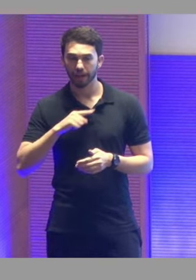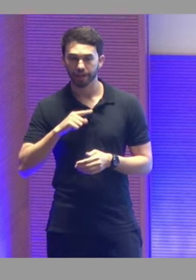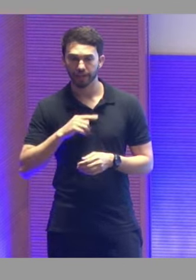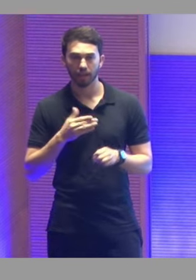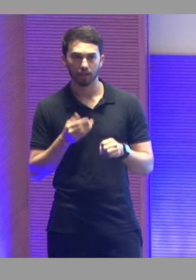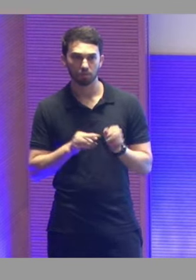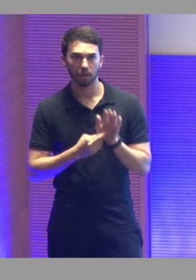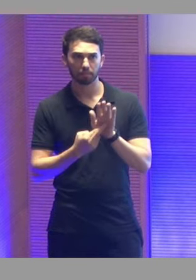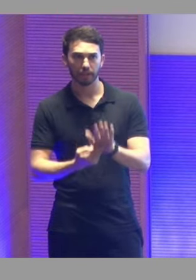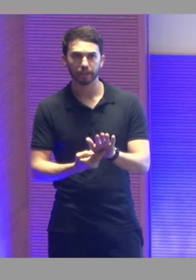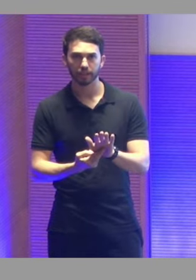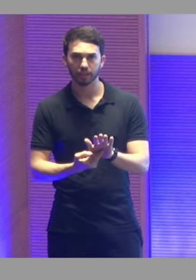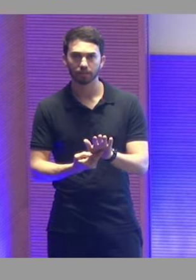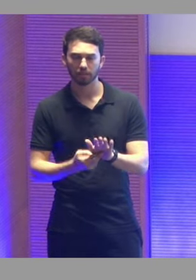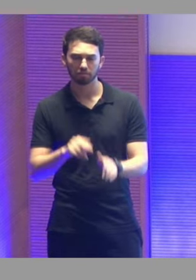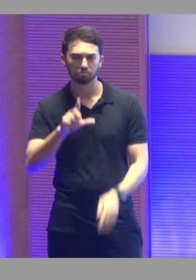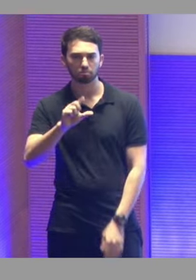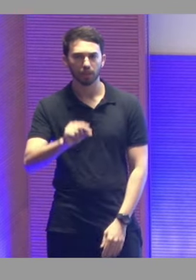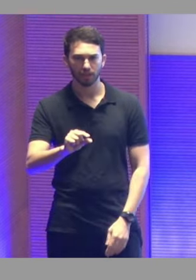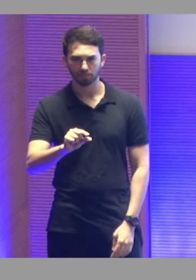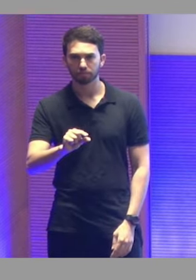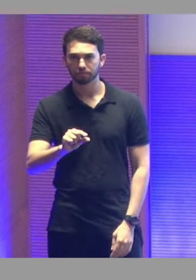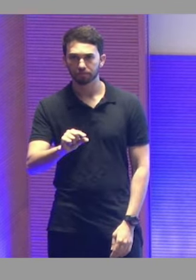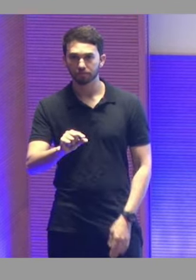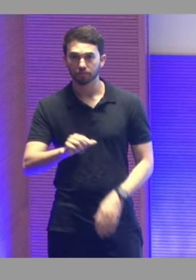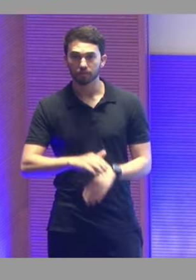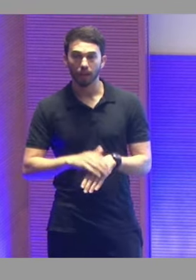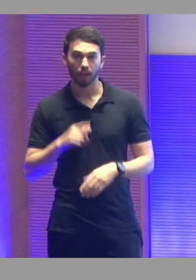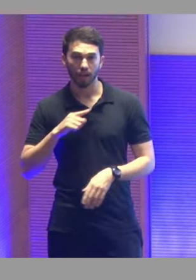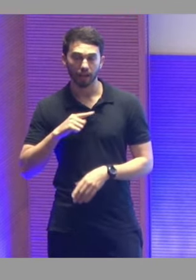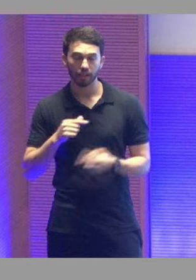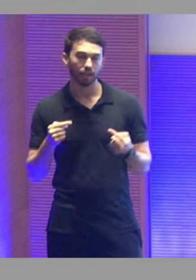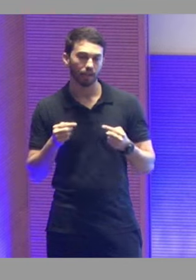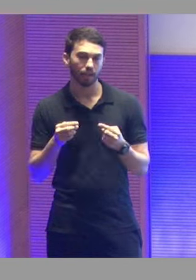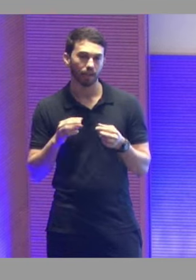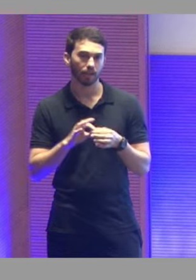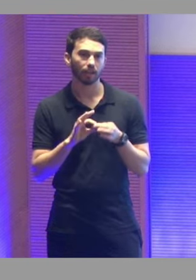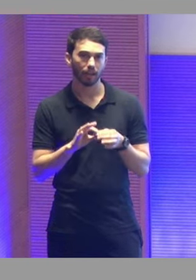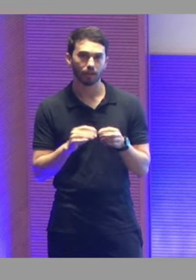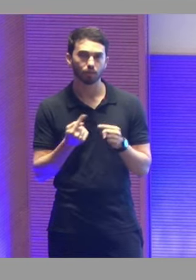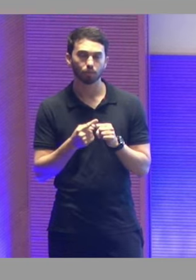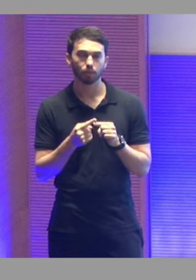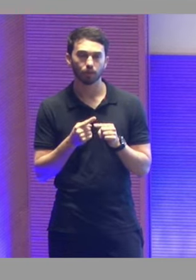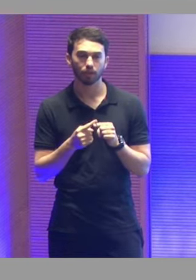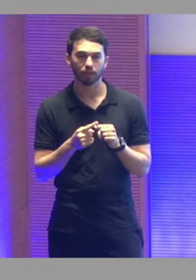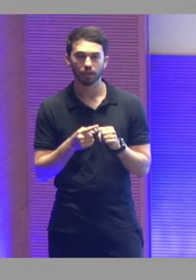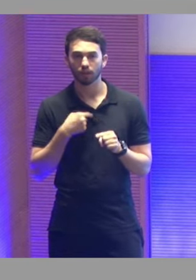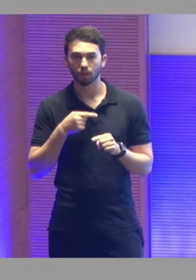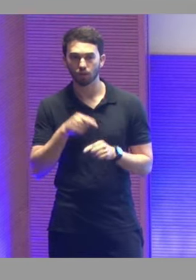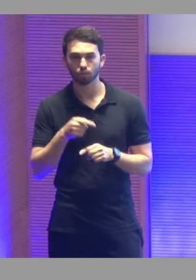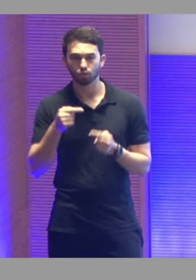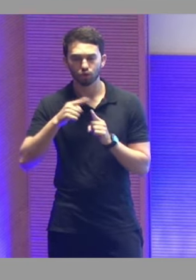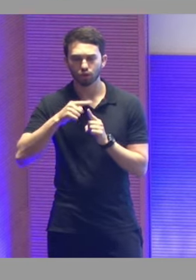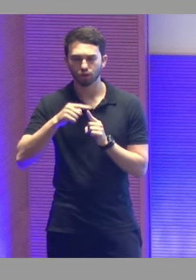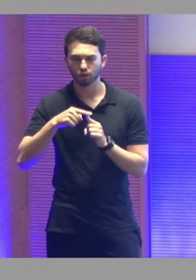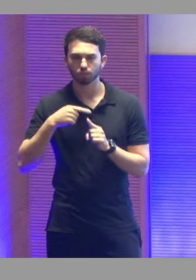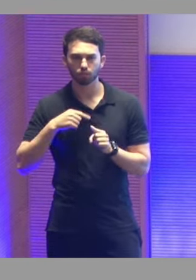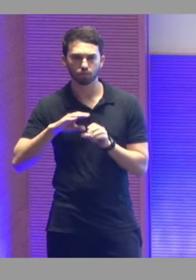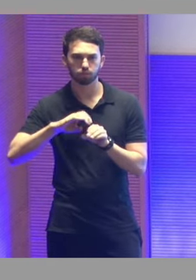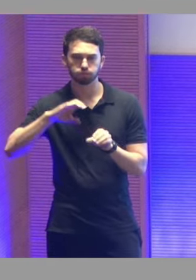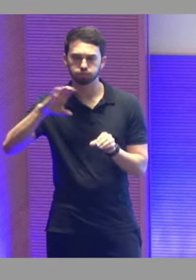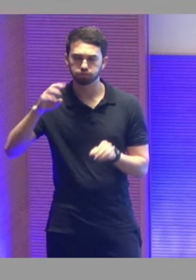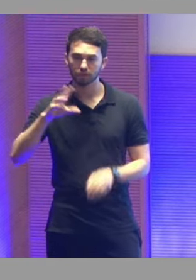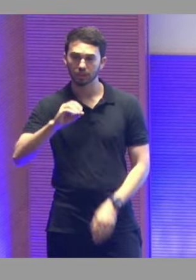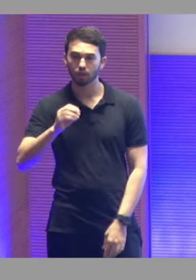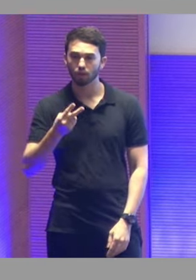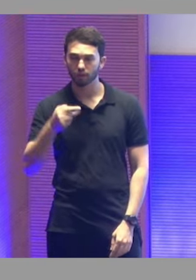eh representatividade menor isso tem muito a ver com o perfil de emissão também no Brasil por exemplo combustão móvel a